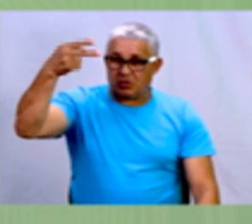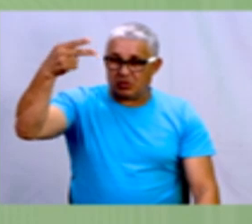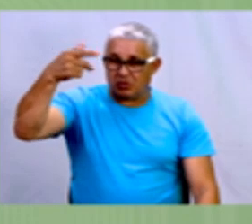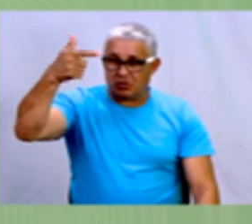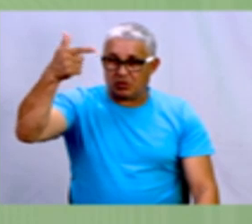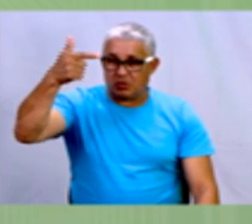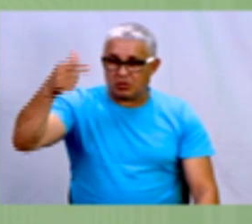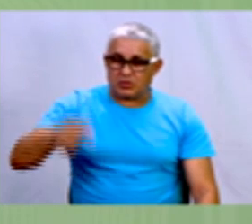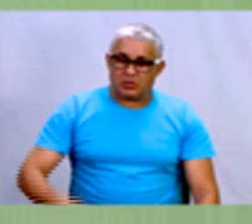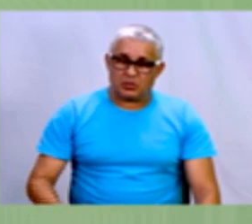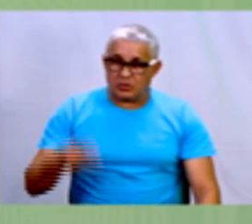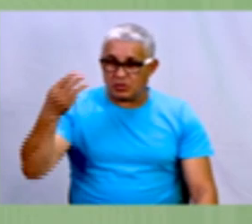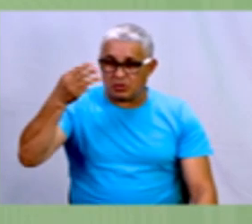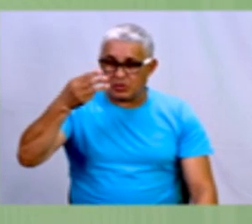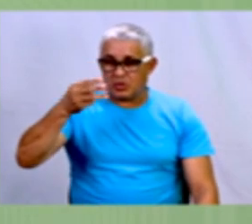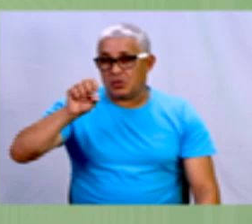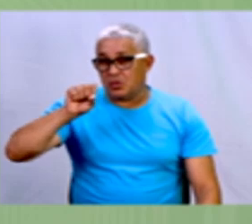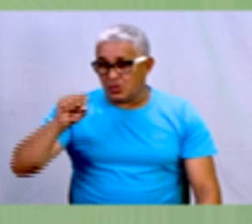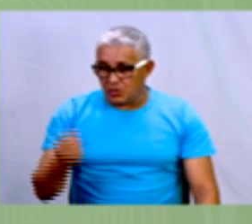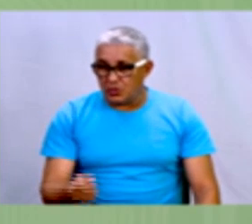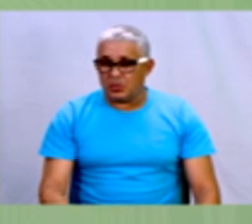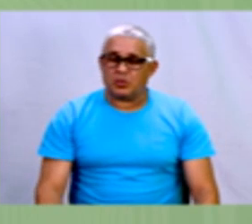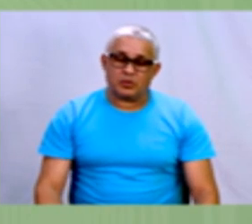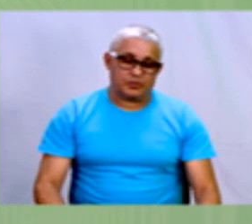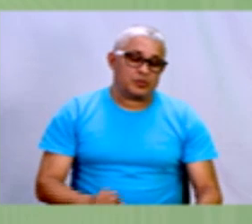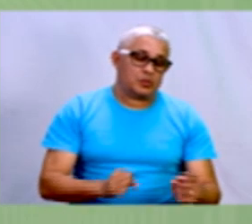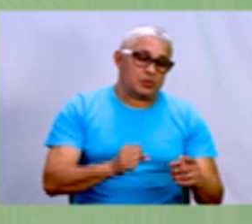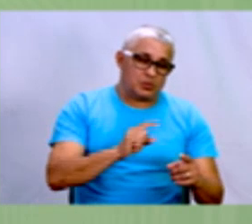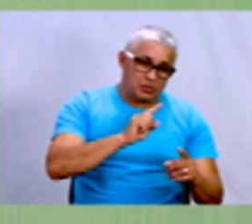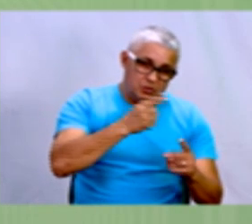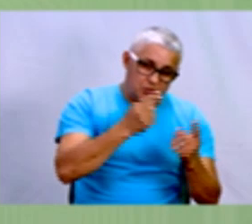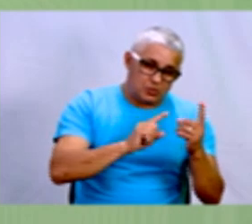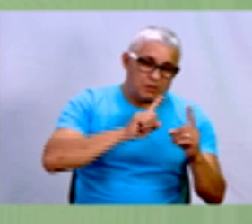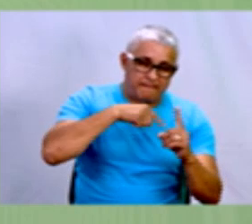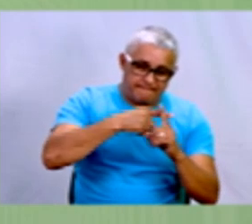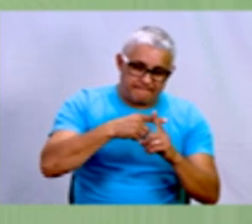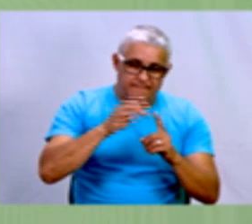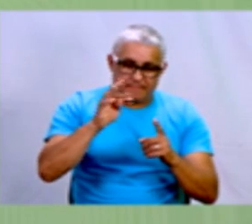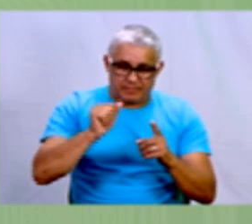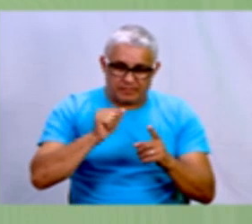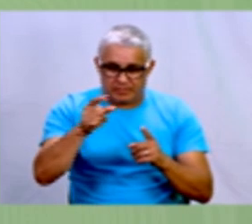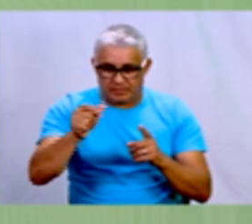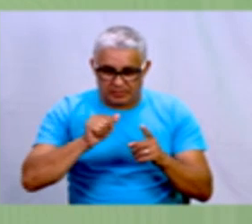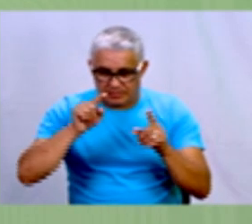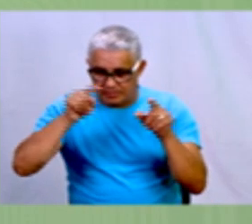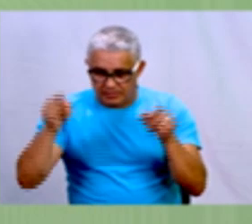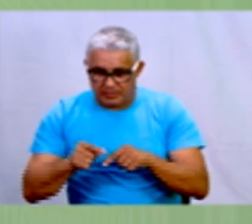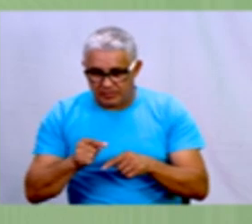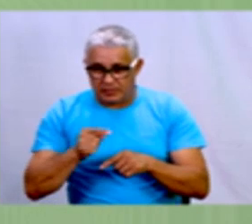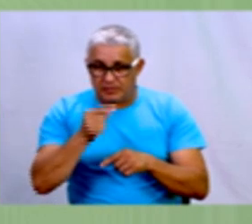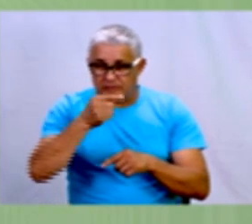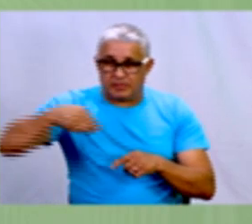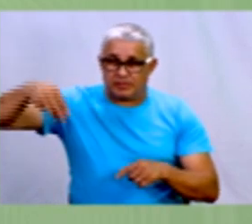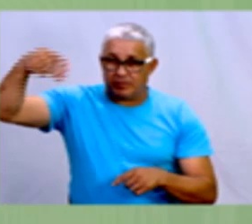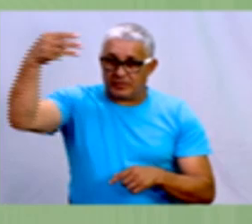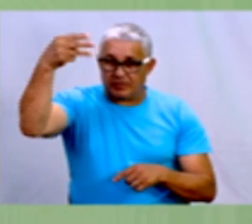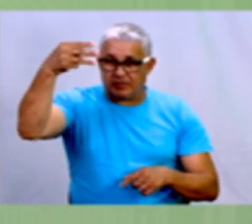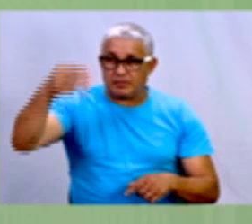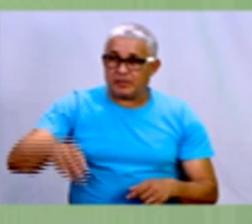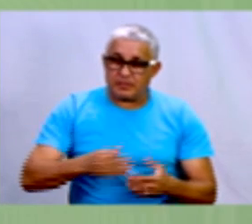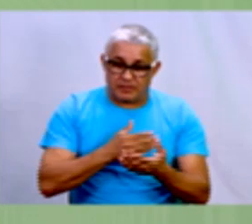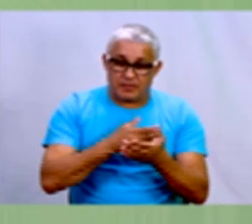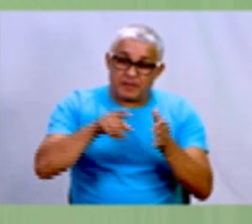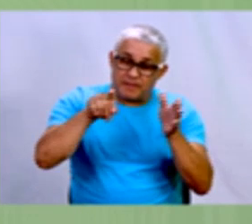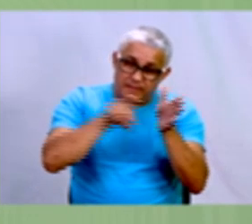foi 8.000, divididos por 1 mais taxa elevado a 3. Menos o meu investimento inicial,